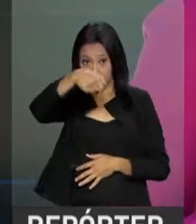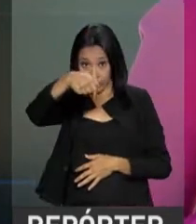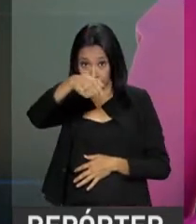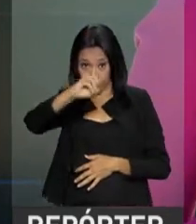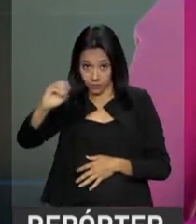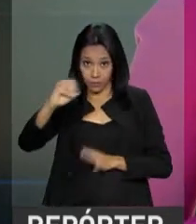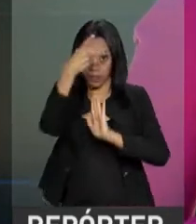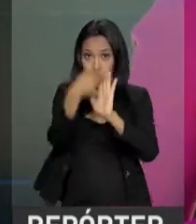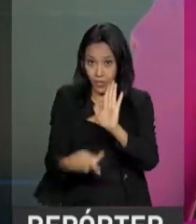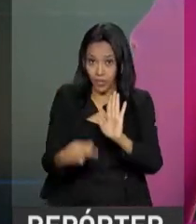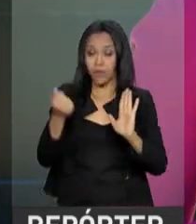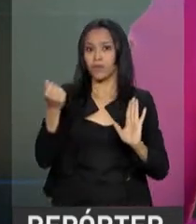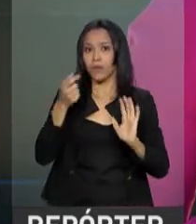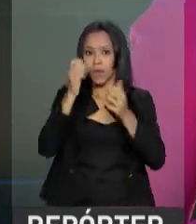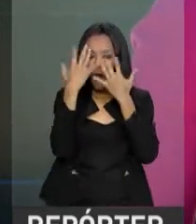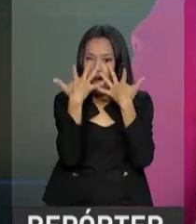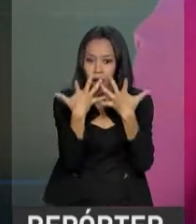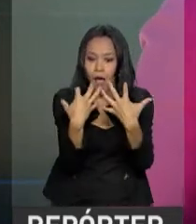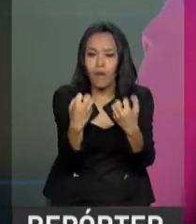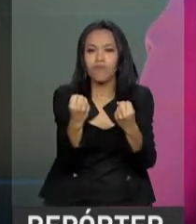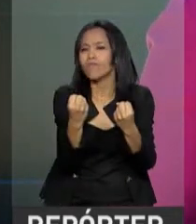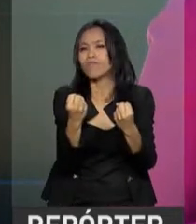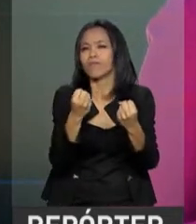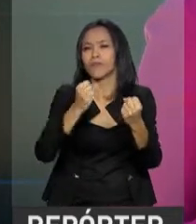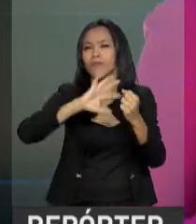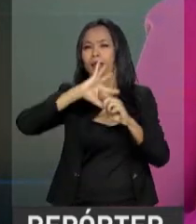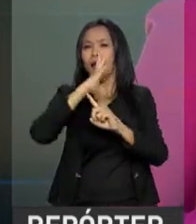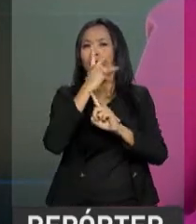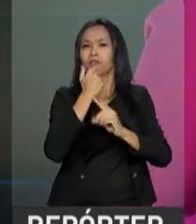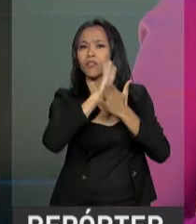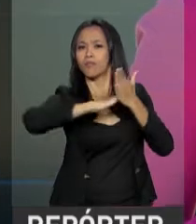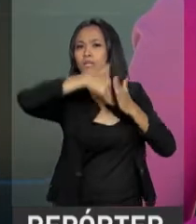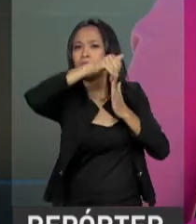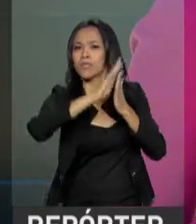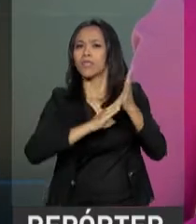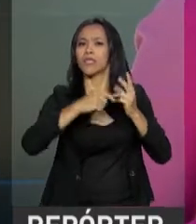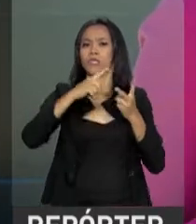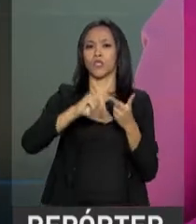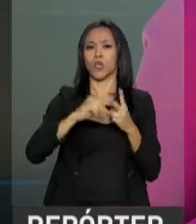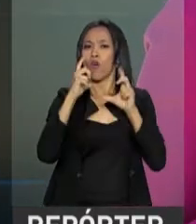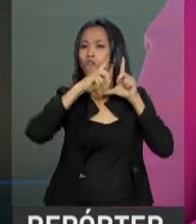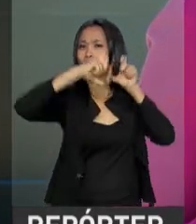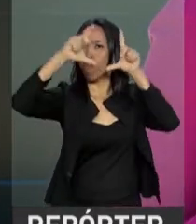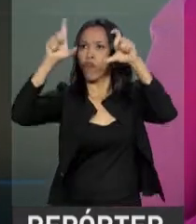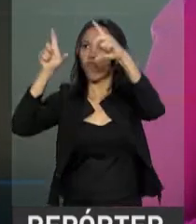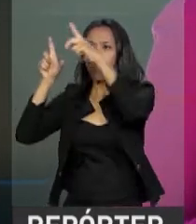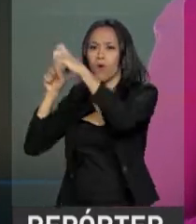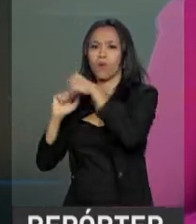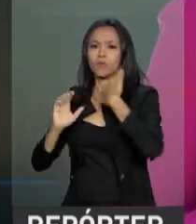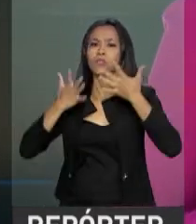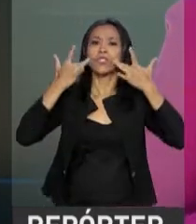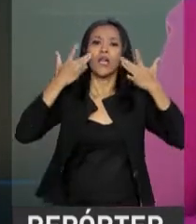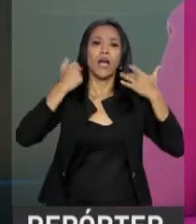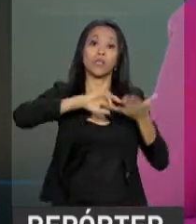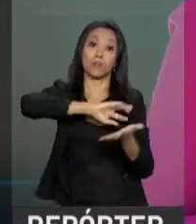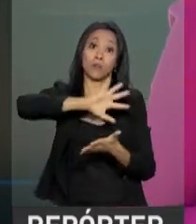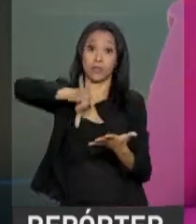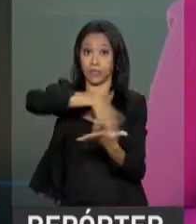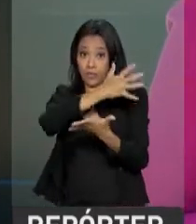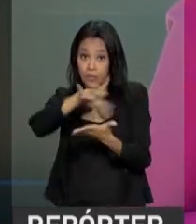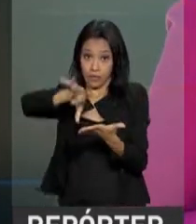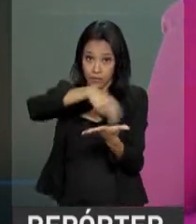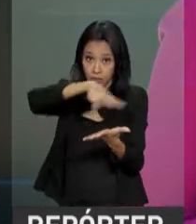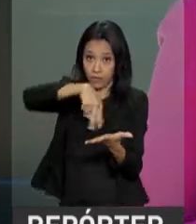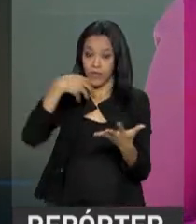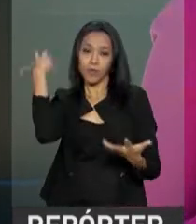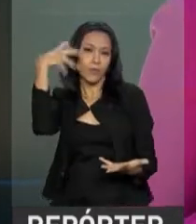projetos. Entre as atrações, exposições de artes plásticas e fotografia, apresentações de teatro, dança e música,